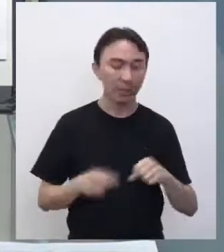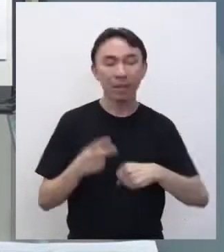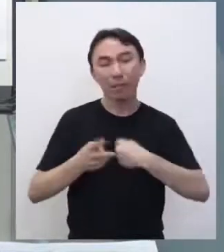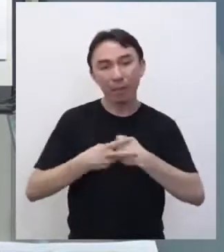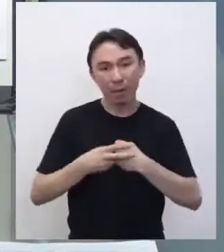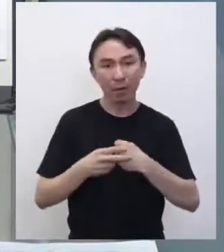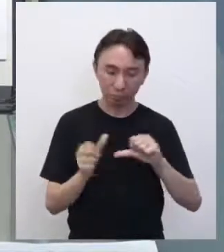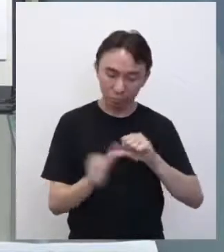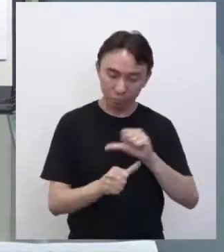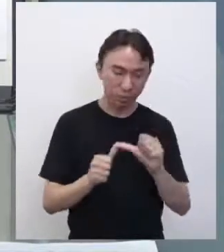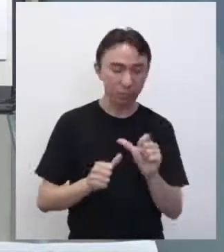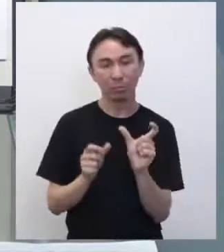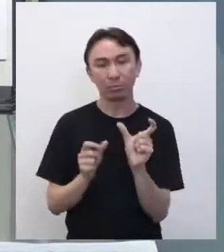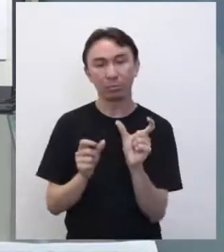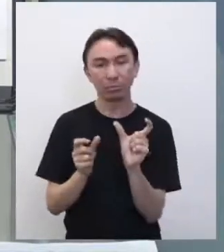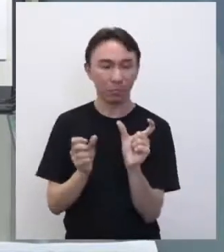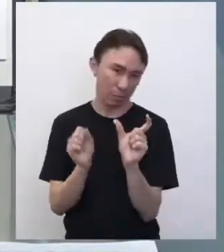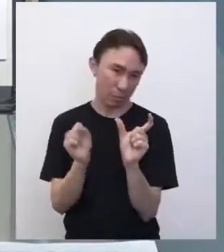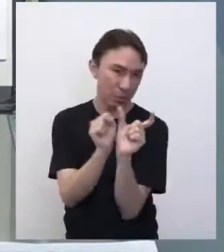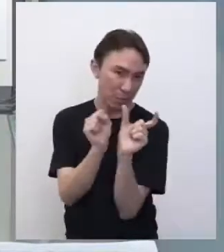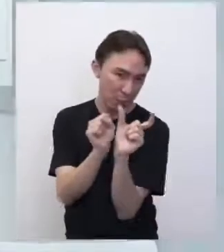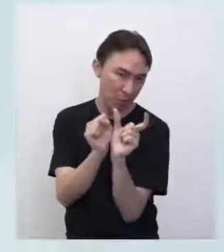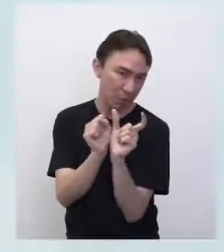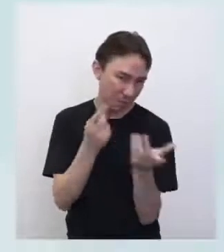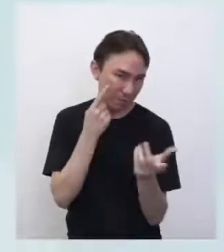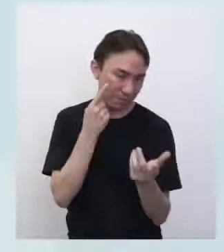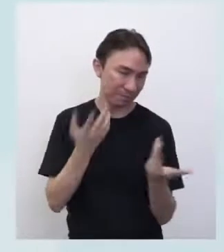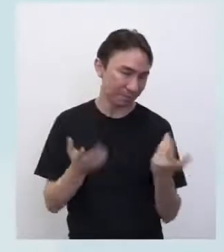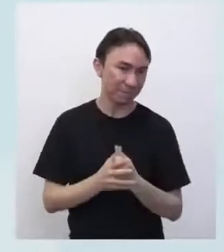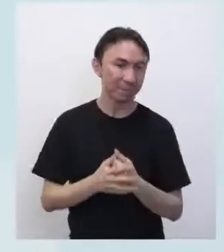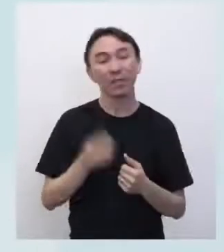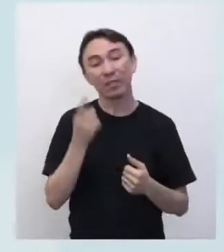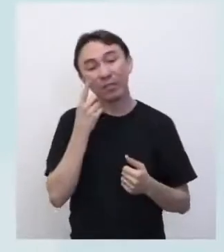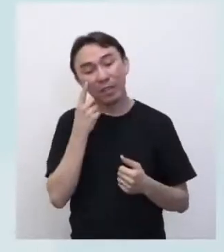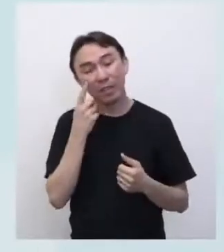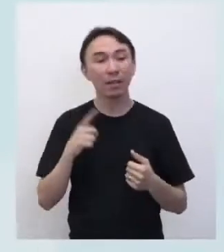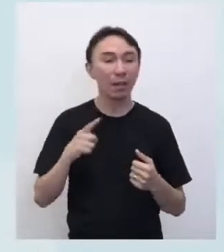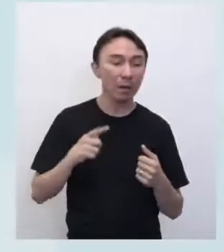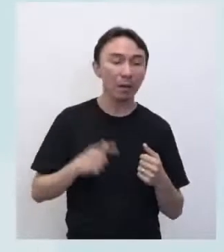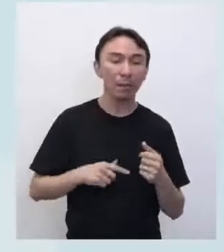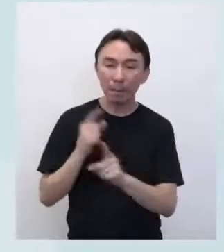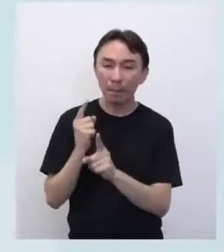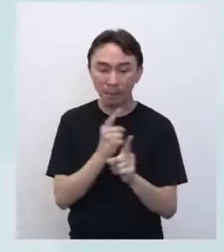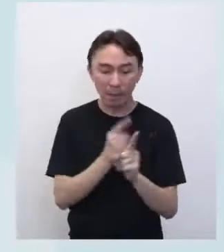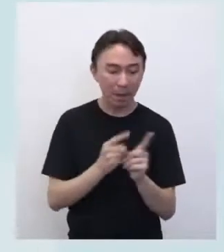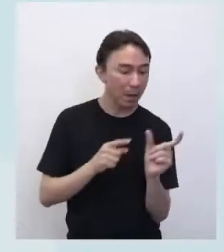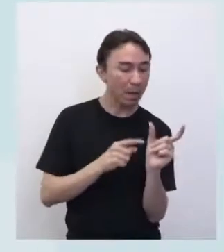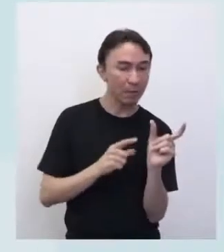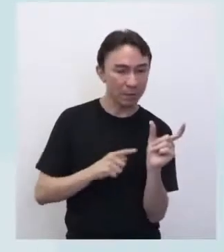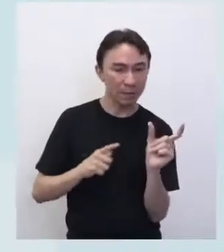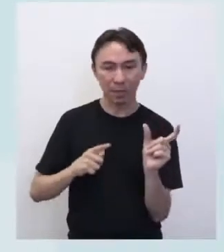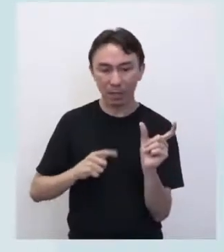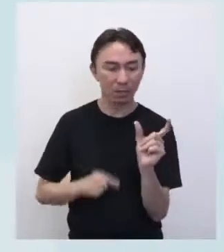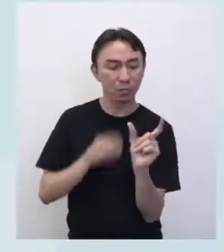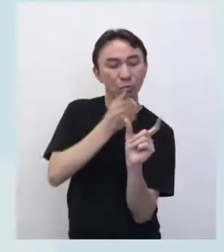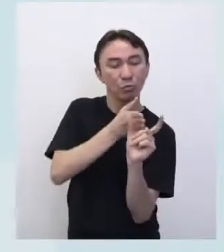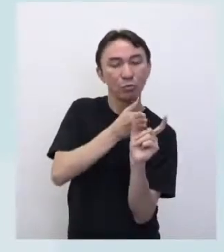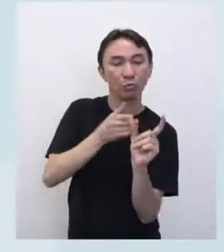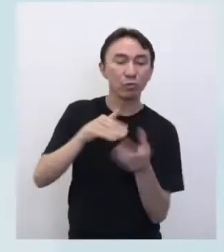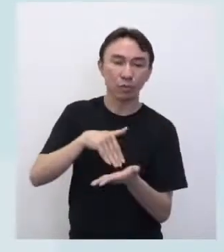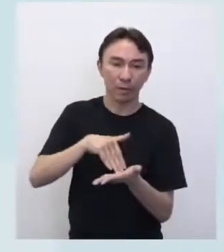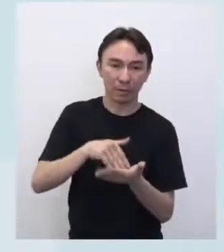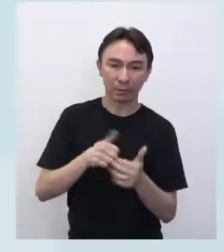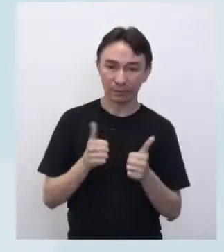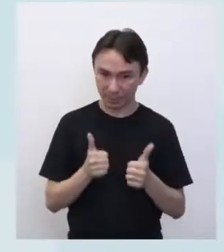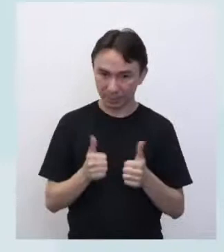Como a gente viu lá no exemplo. Então, tentem achar palavras que tenham sufixos aí nessa caixinha azul, ok? 1 minute, have